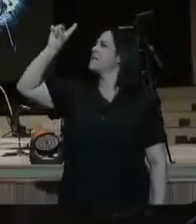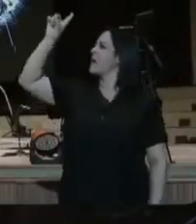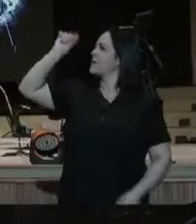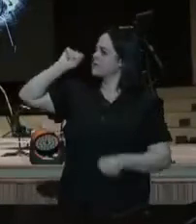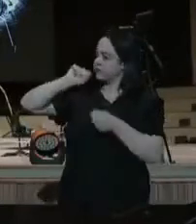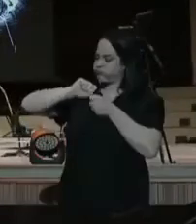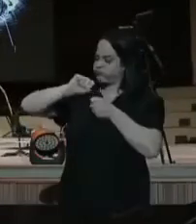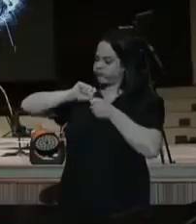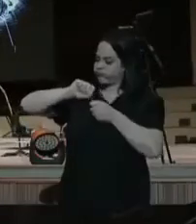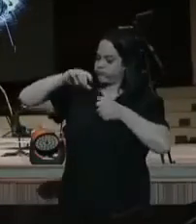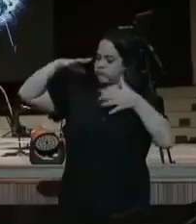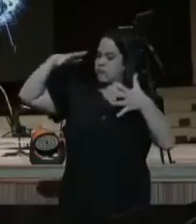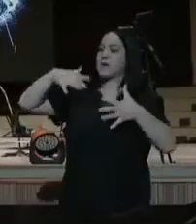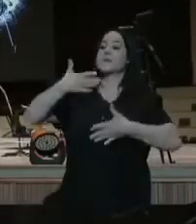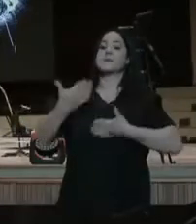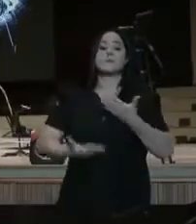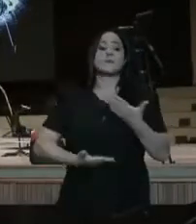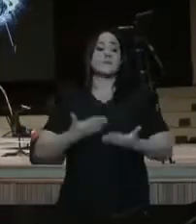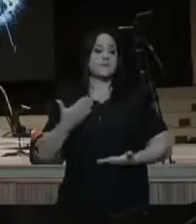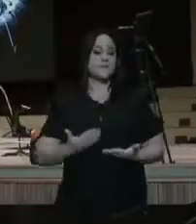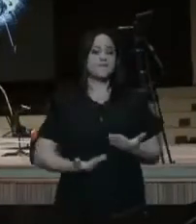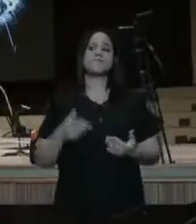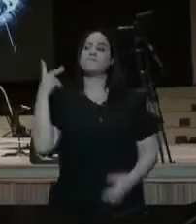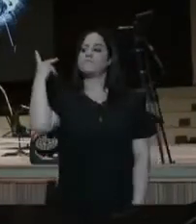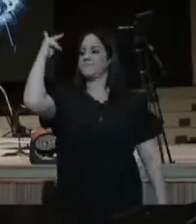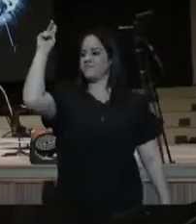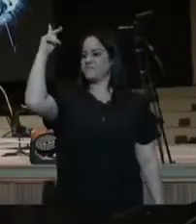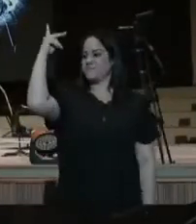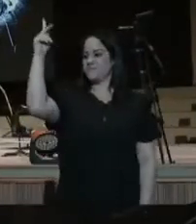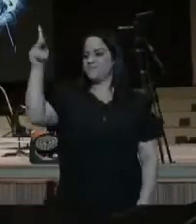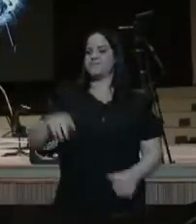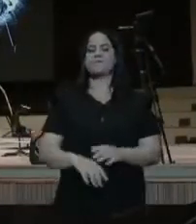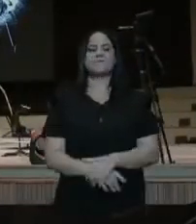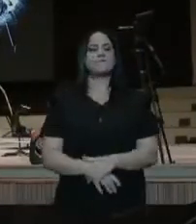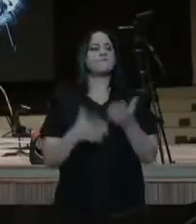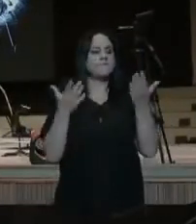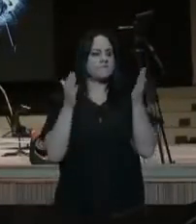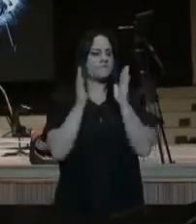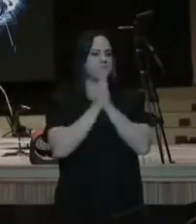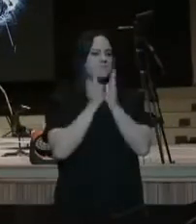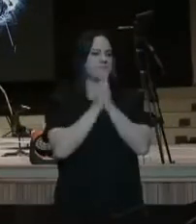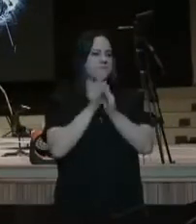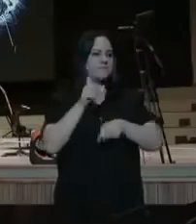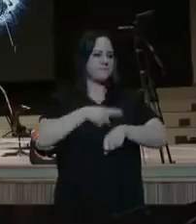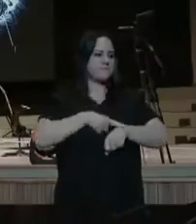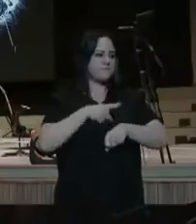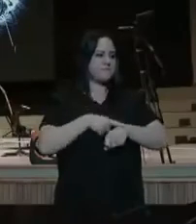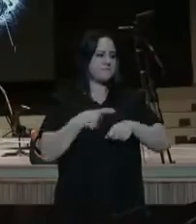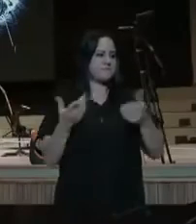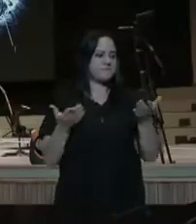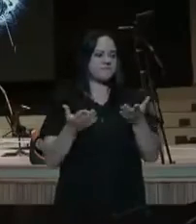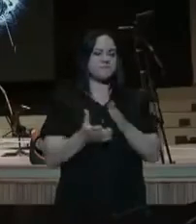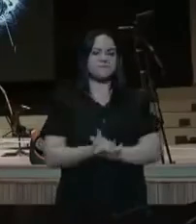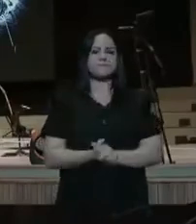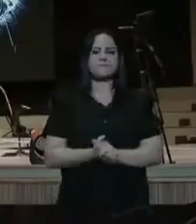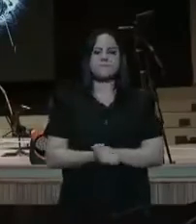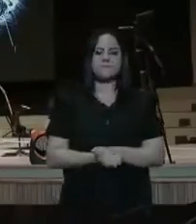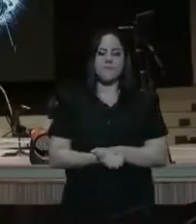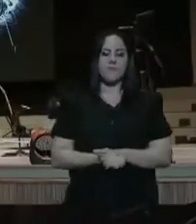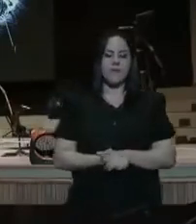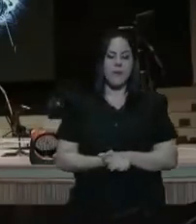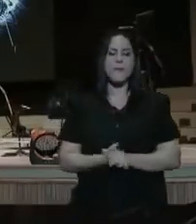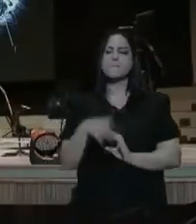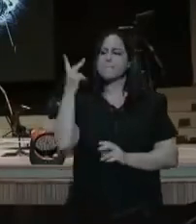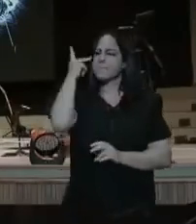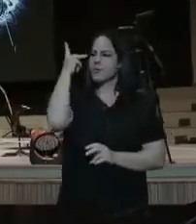para ser eu quero morar com você nessa nessa hora e